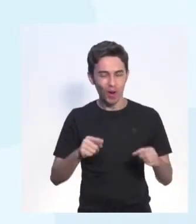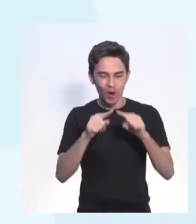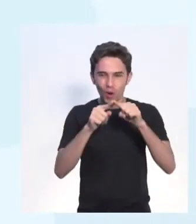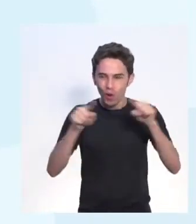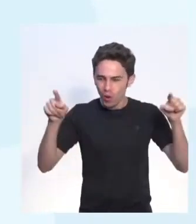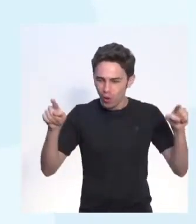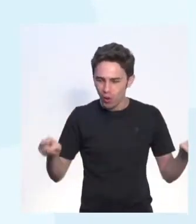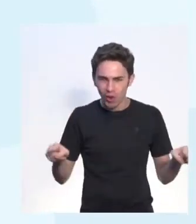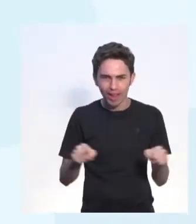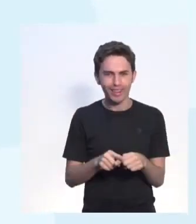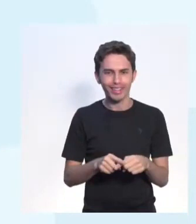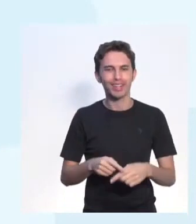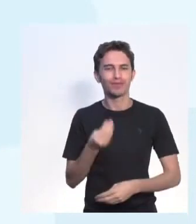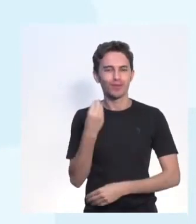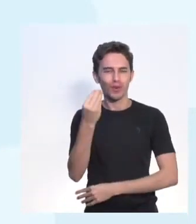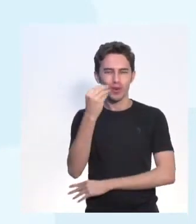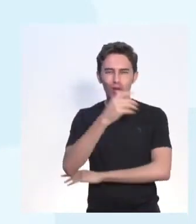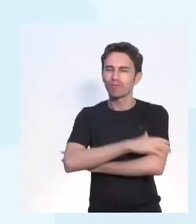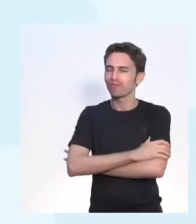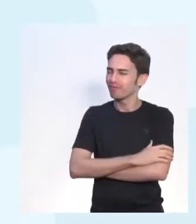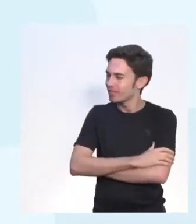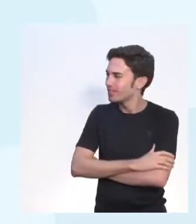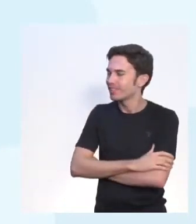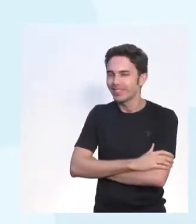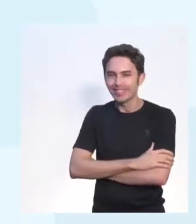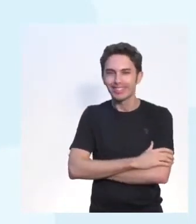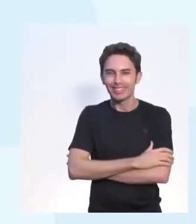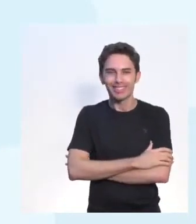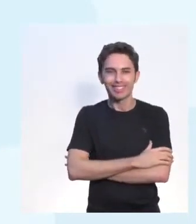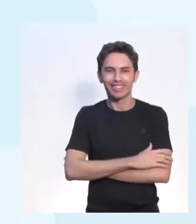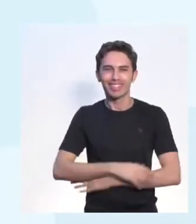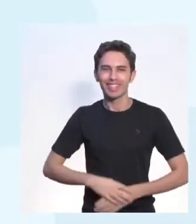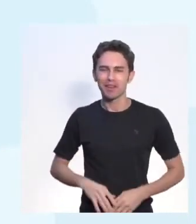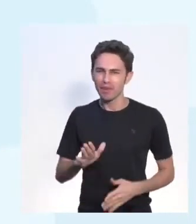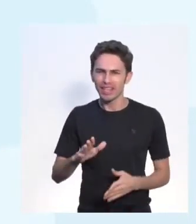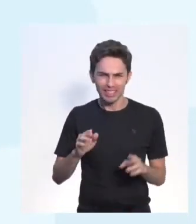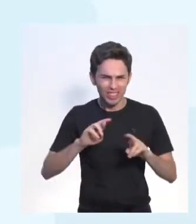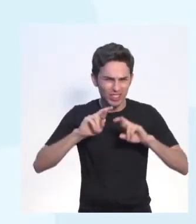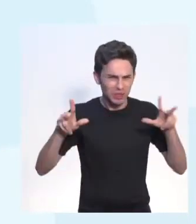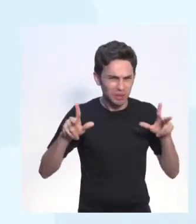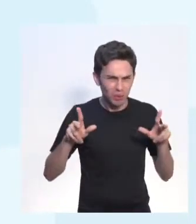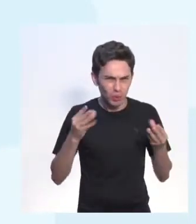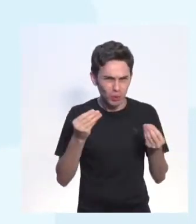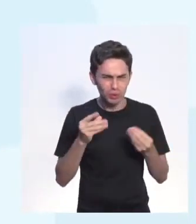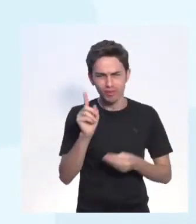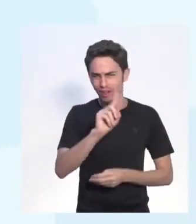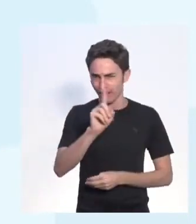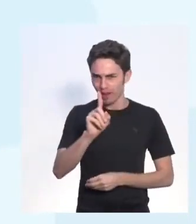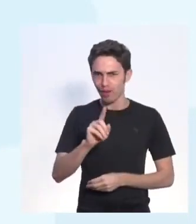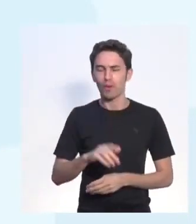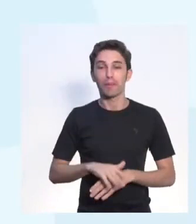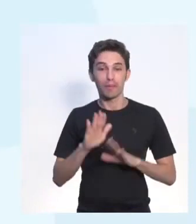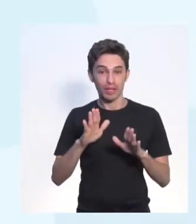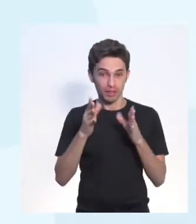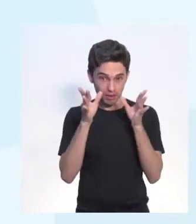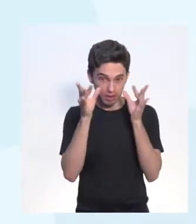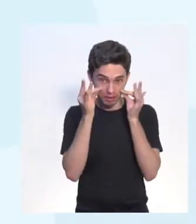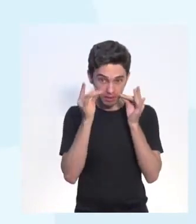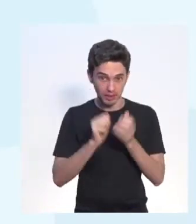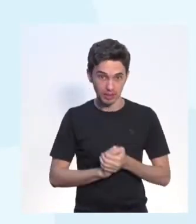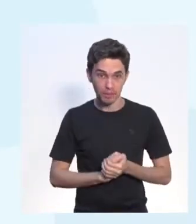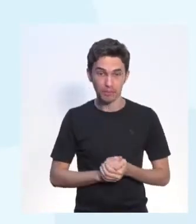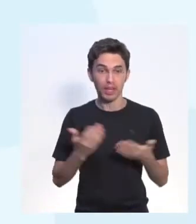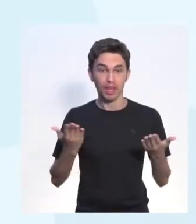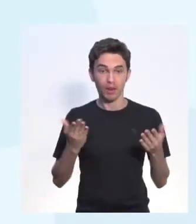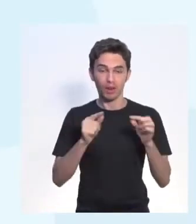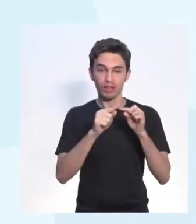um retângulo. Sacanagem. Aí você vai falar, mas professora, muda muito? Não, tá? Mas quero que você preste atenção. Ele falou